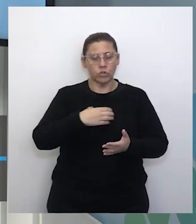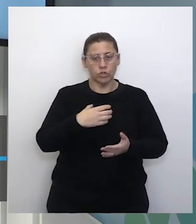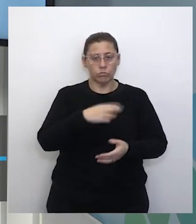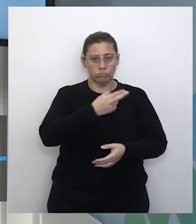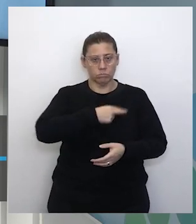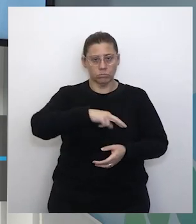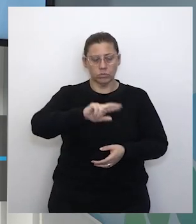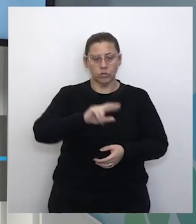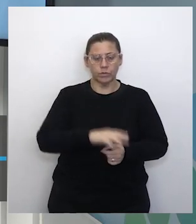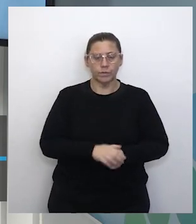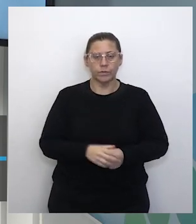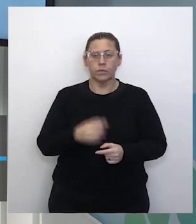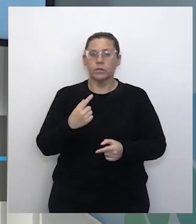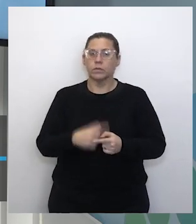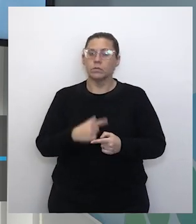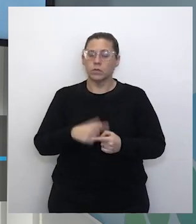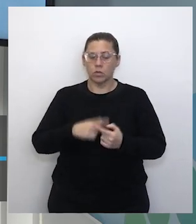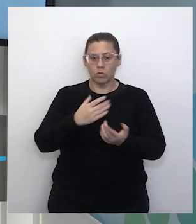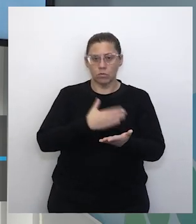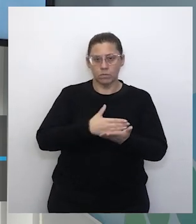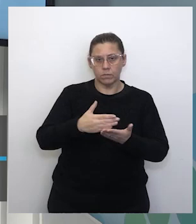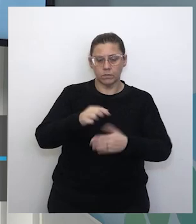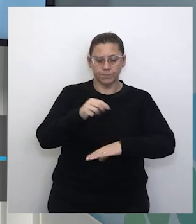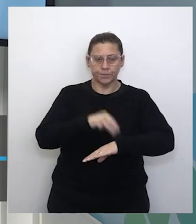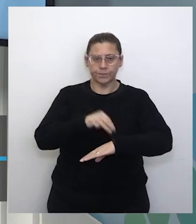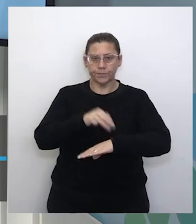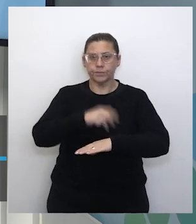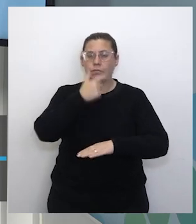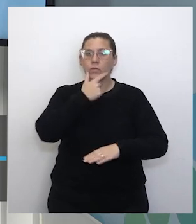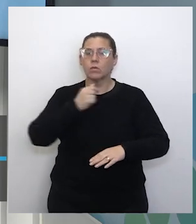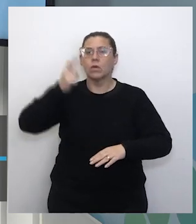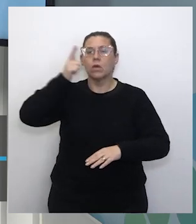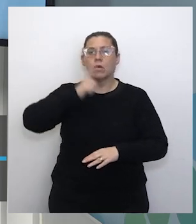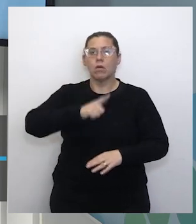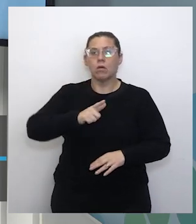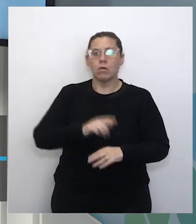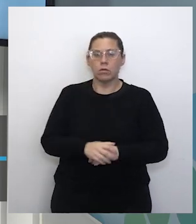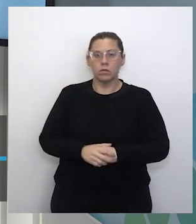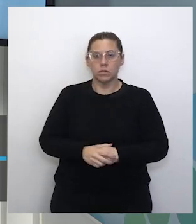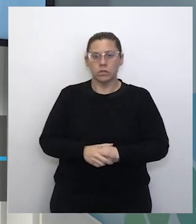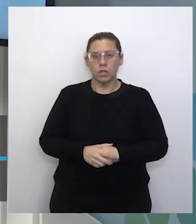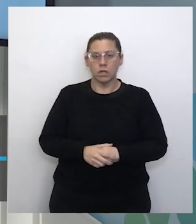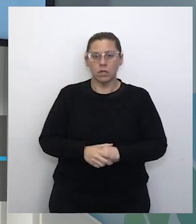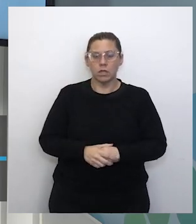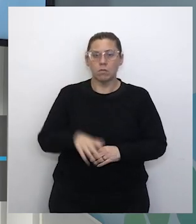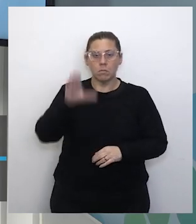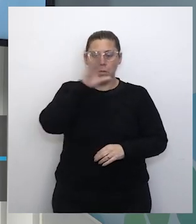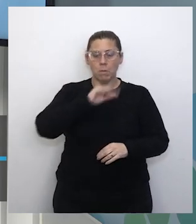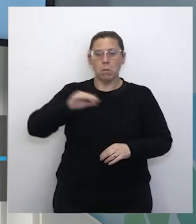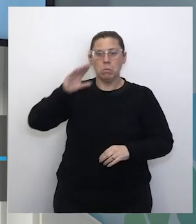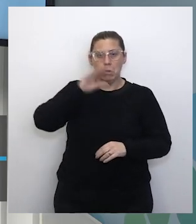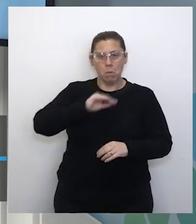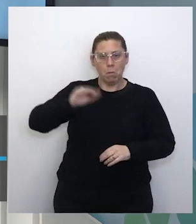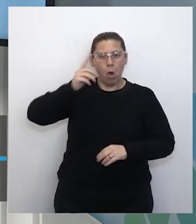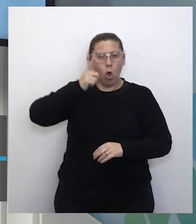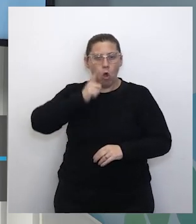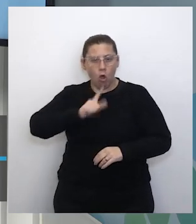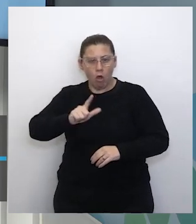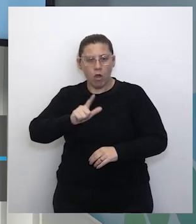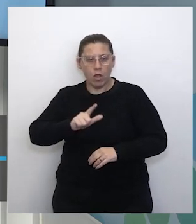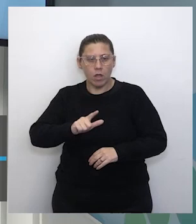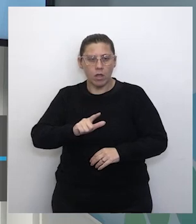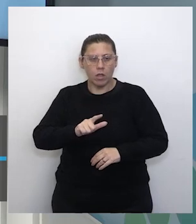religioso. Por quê? Porque a partir do momento em que o homem consegue finalmente dominar a fala, a linguagem falada, e o